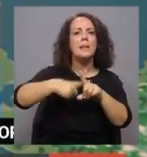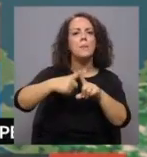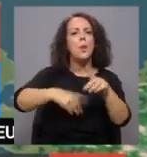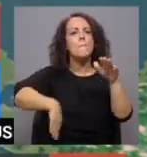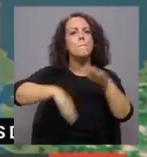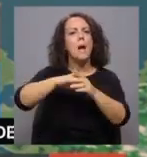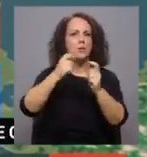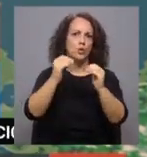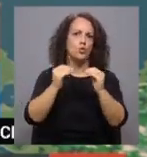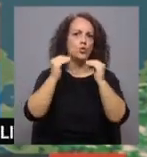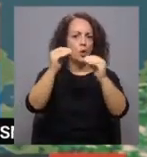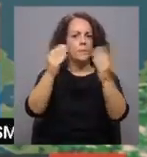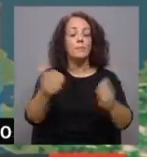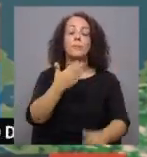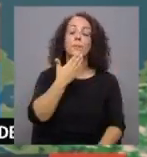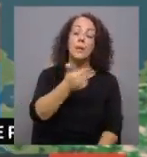Joana. Bom fim de semana. Bom fim de semana, João. 9h52. 9h52. 9h52. 9h52.